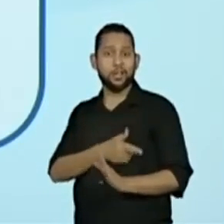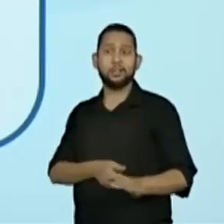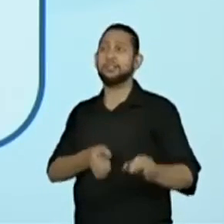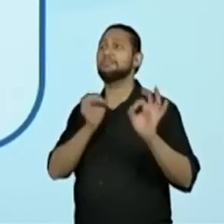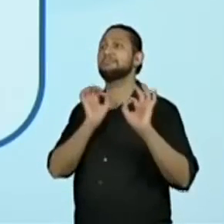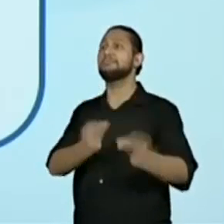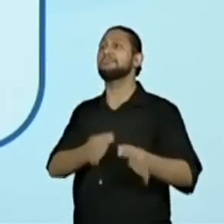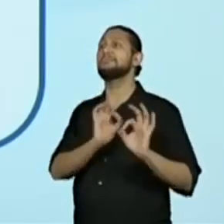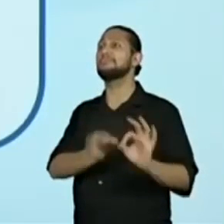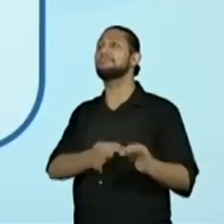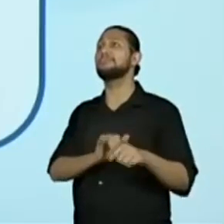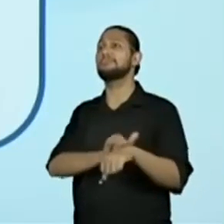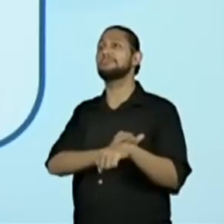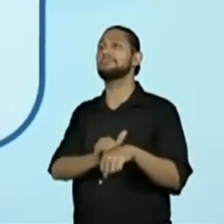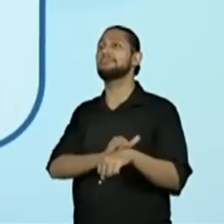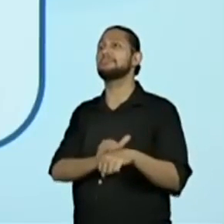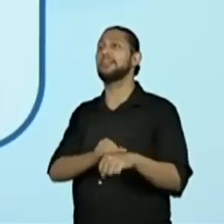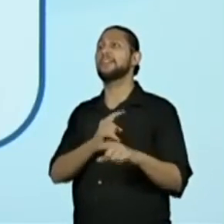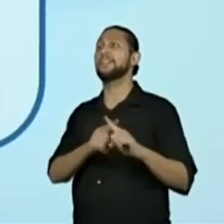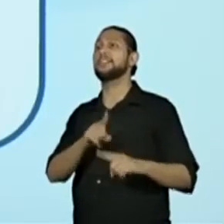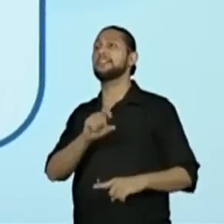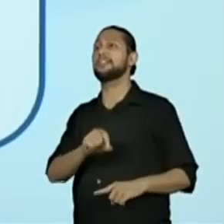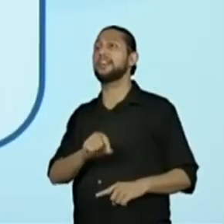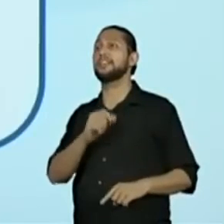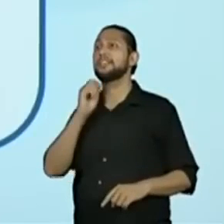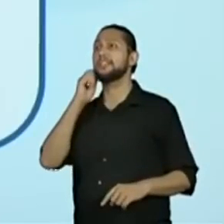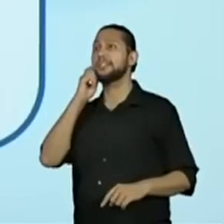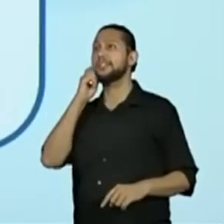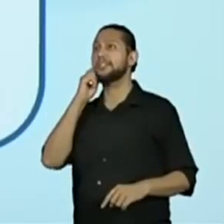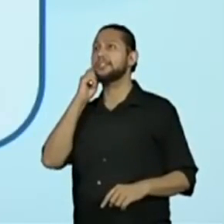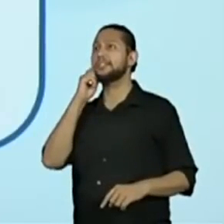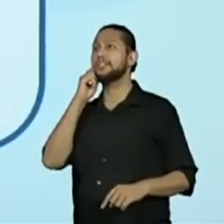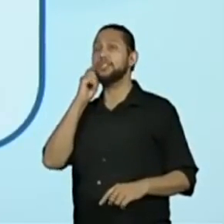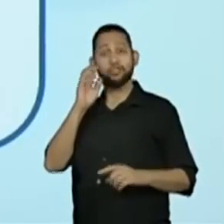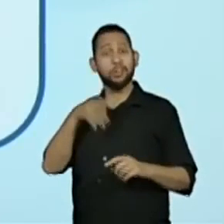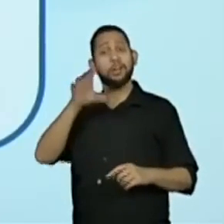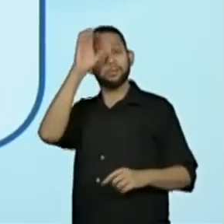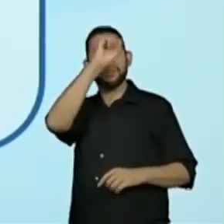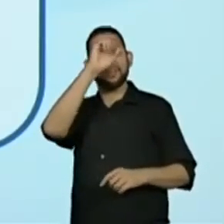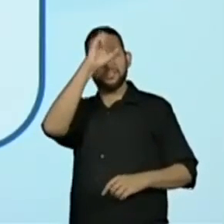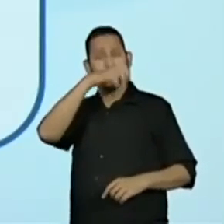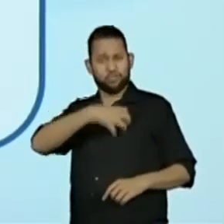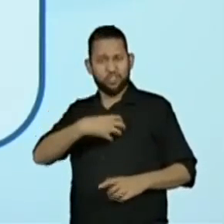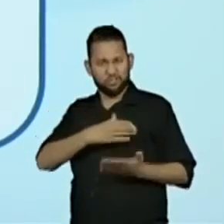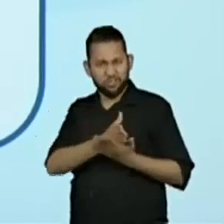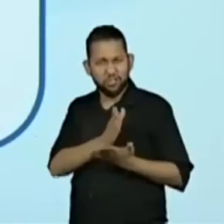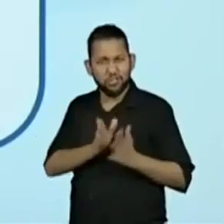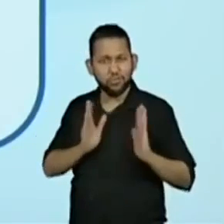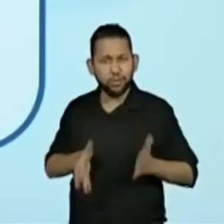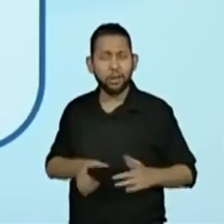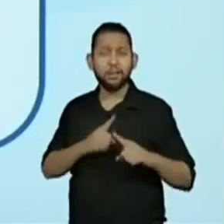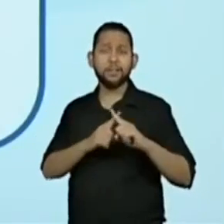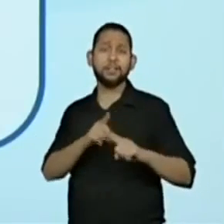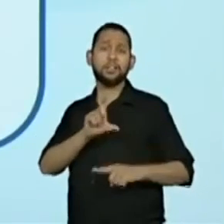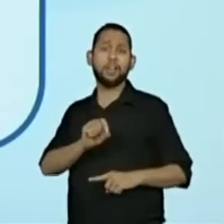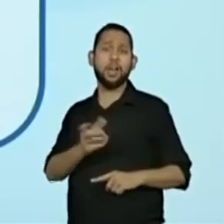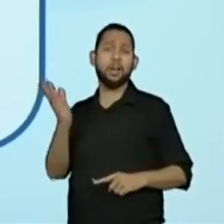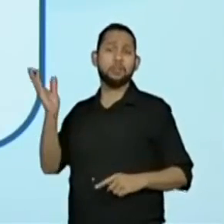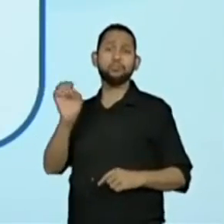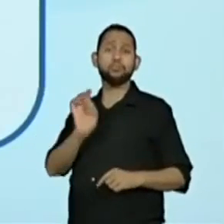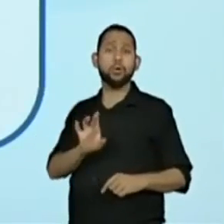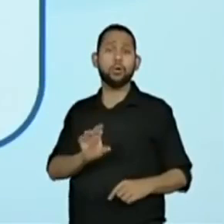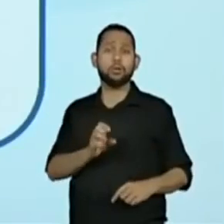bem acho que vocês aprenderam já essa forma de multiplicar por 10